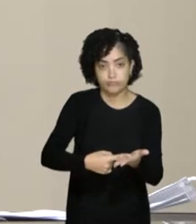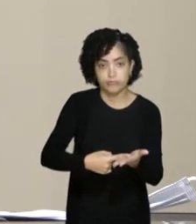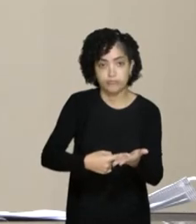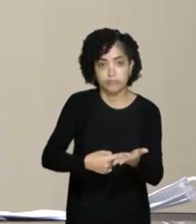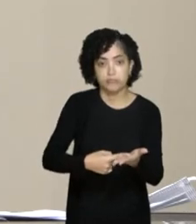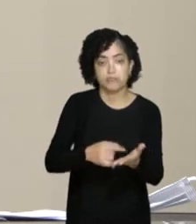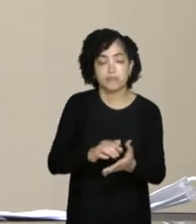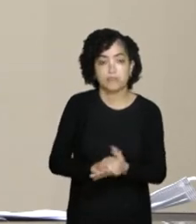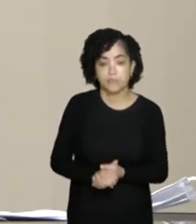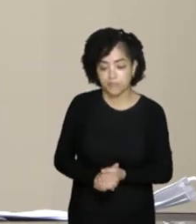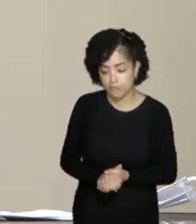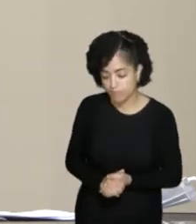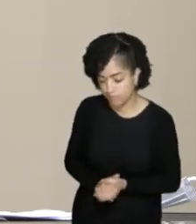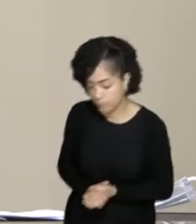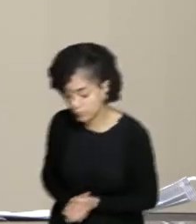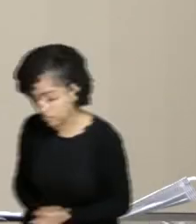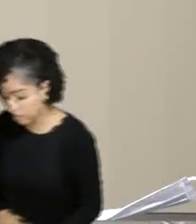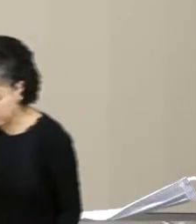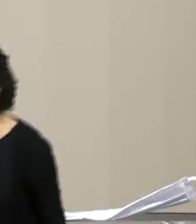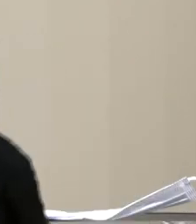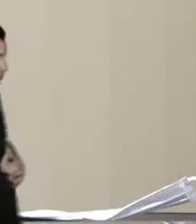mesa.